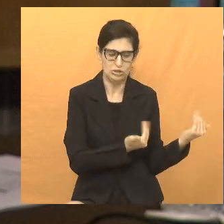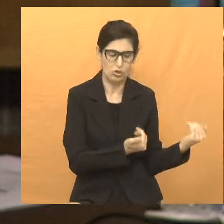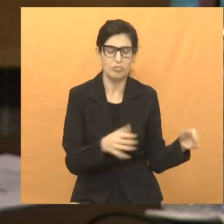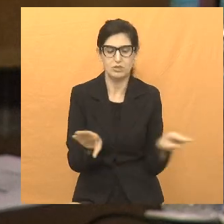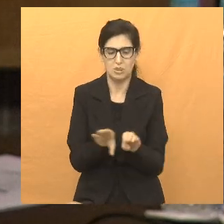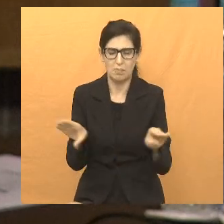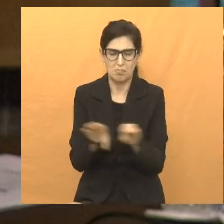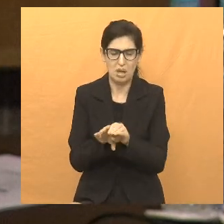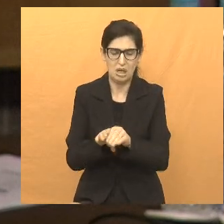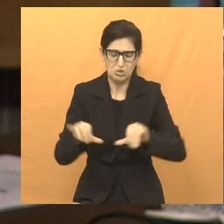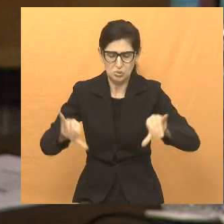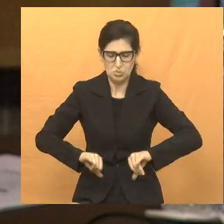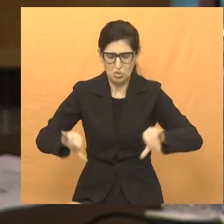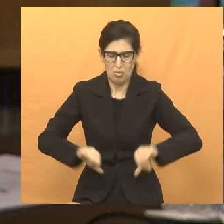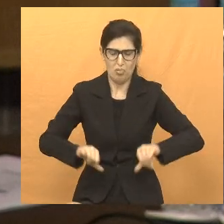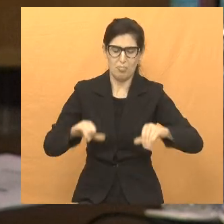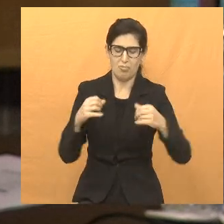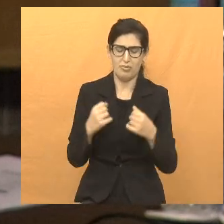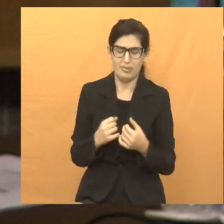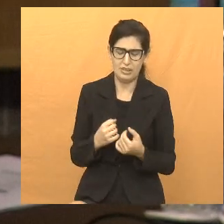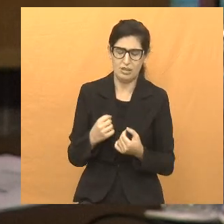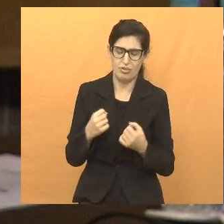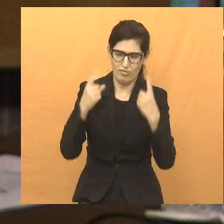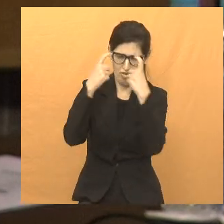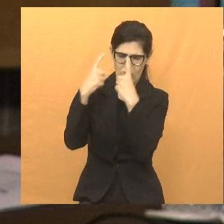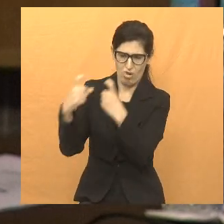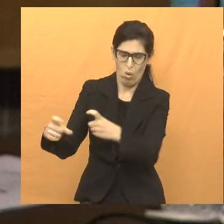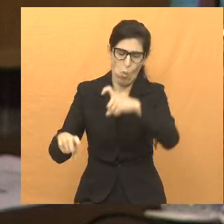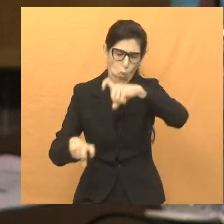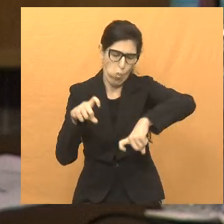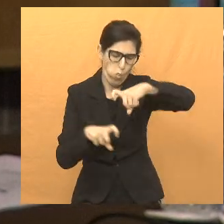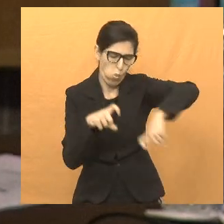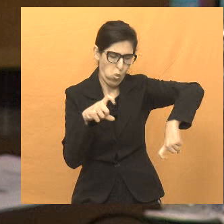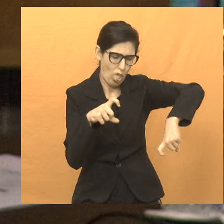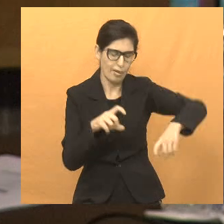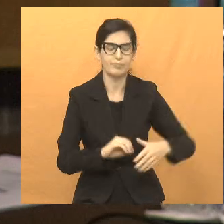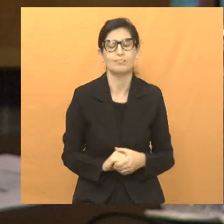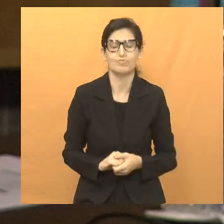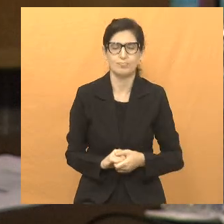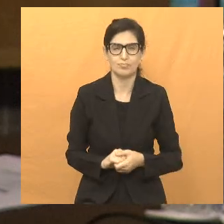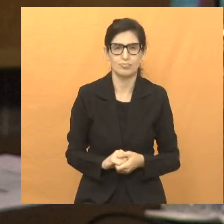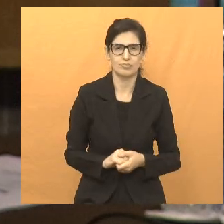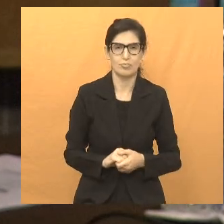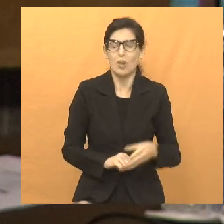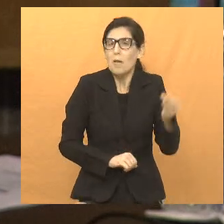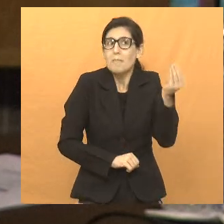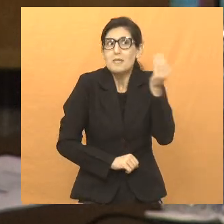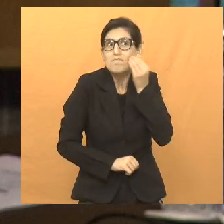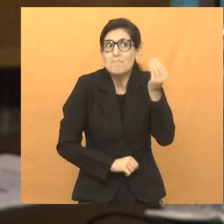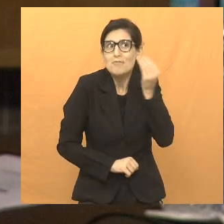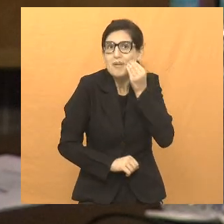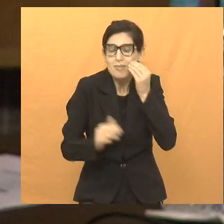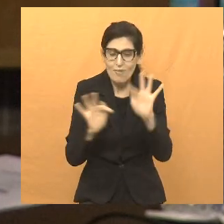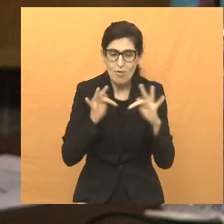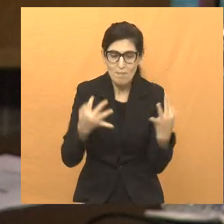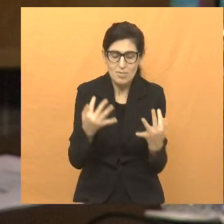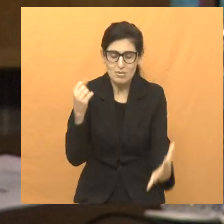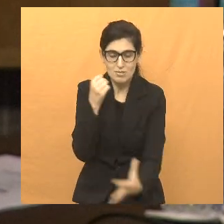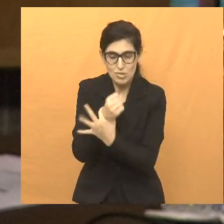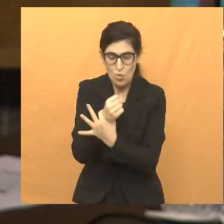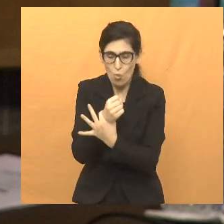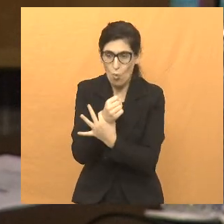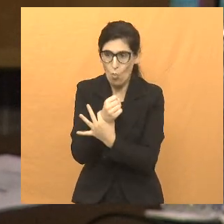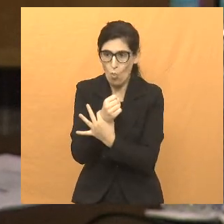um serviço extremamente inovador, né? É uma experiência que nós não